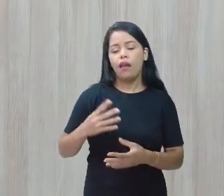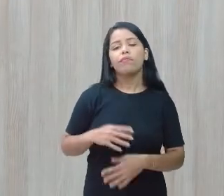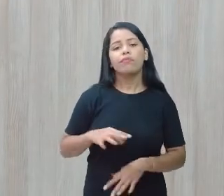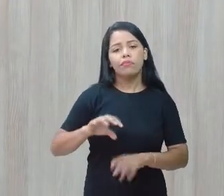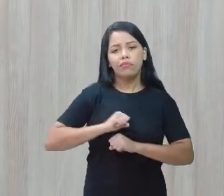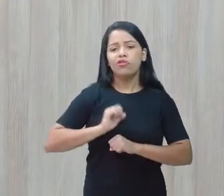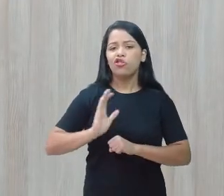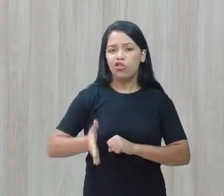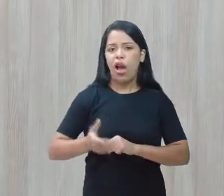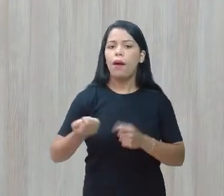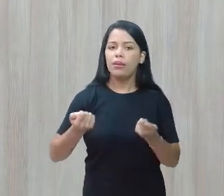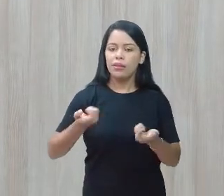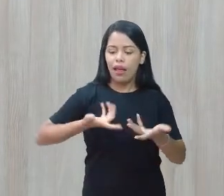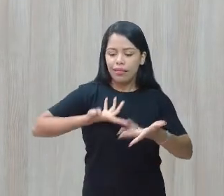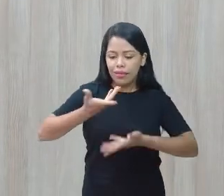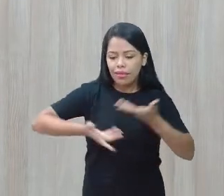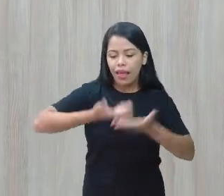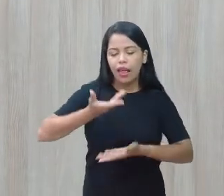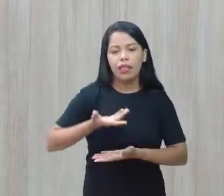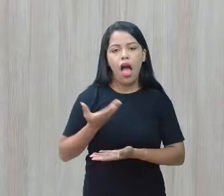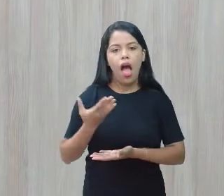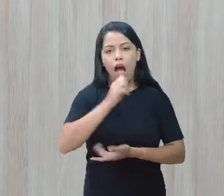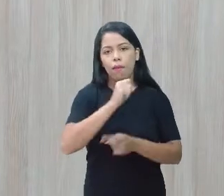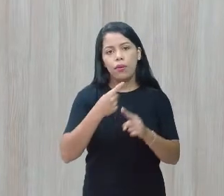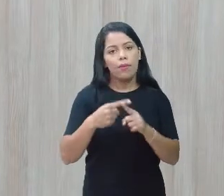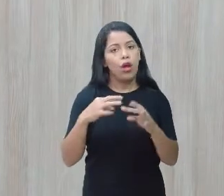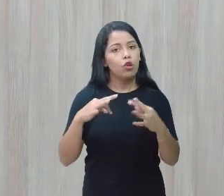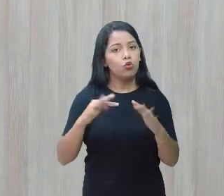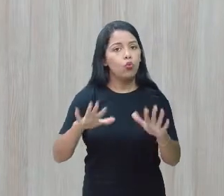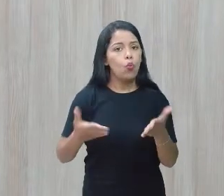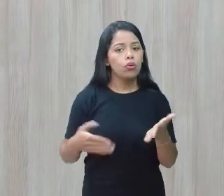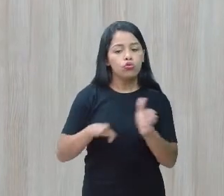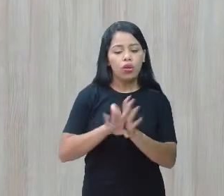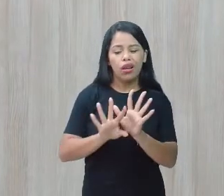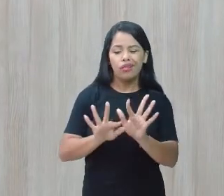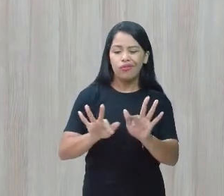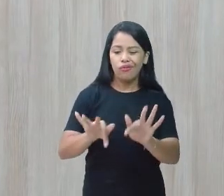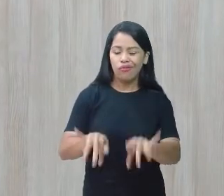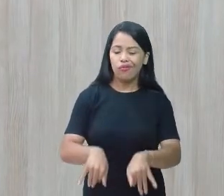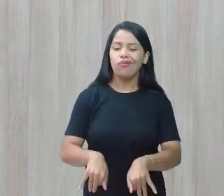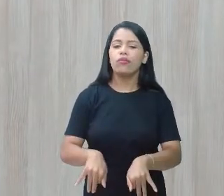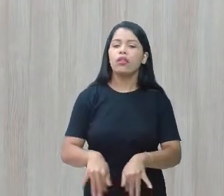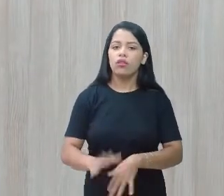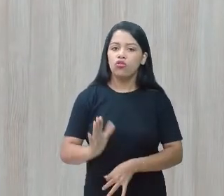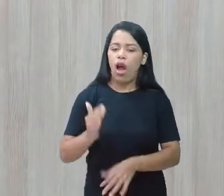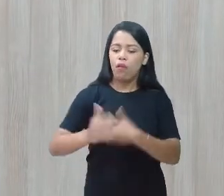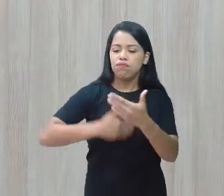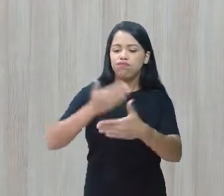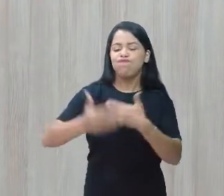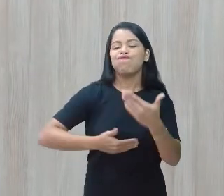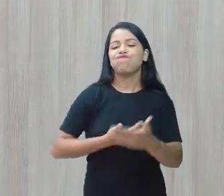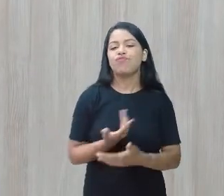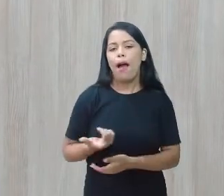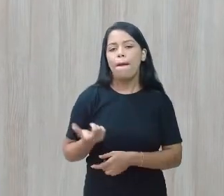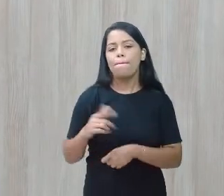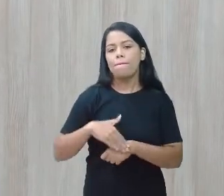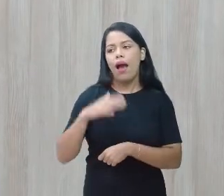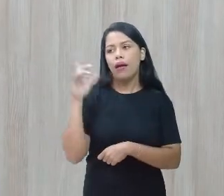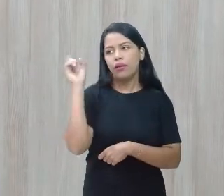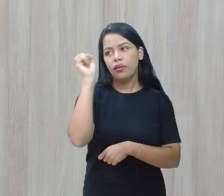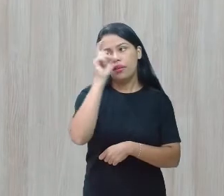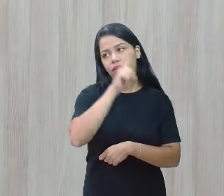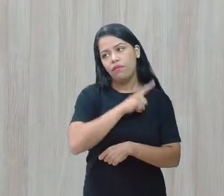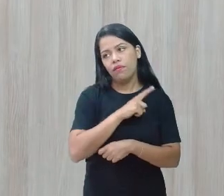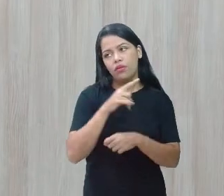seja tratada logo. Tudo quando fica no final, quando esse câncer já está bem desenvolvido, fica mais difícil de